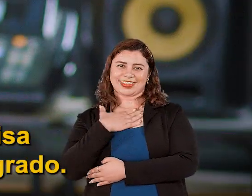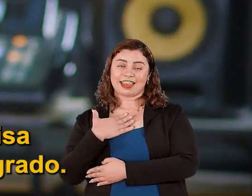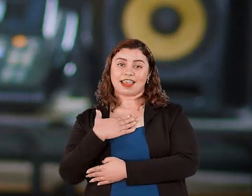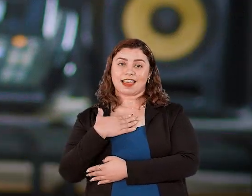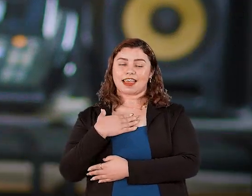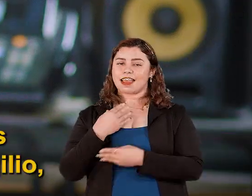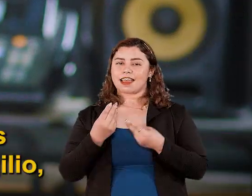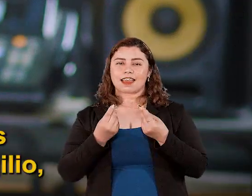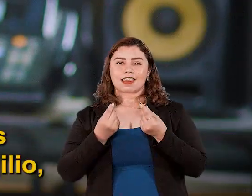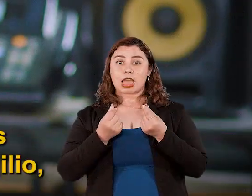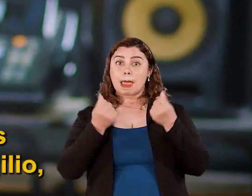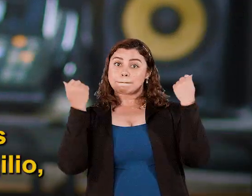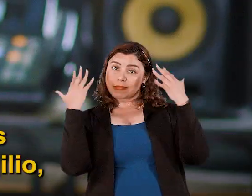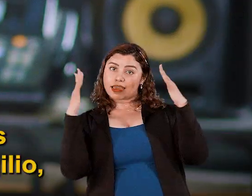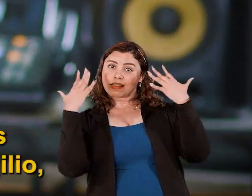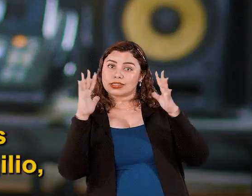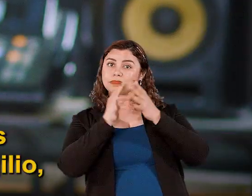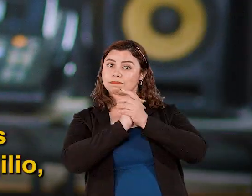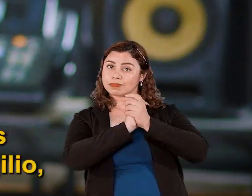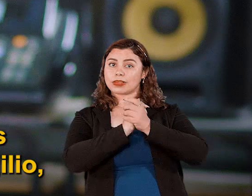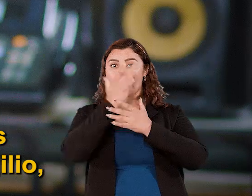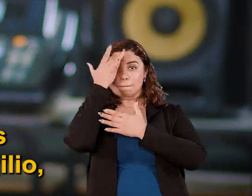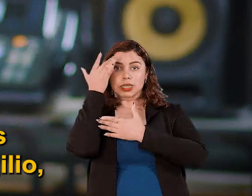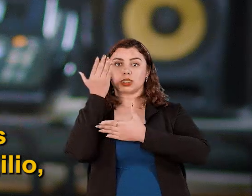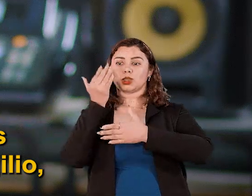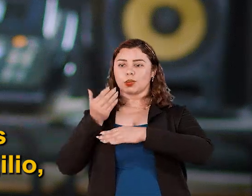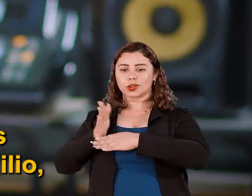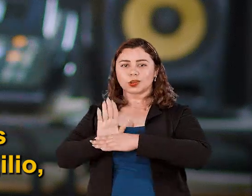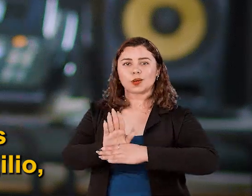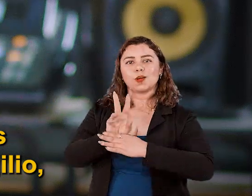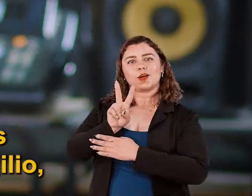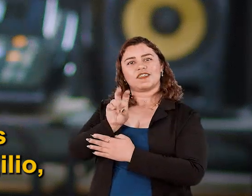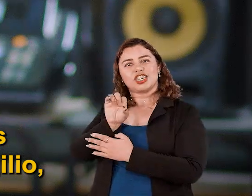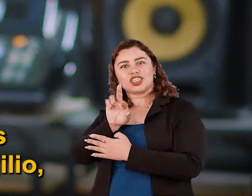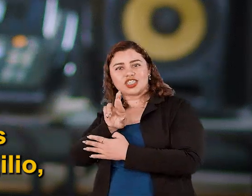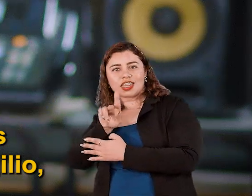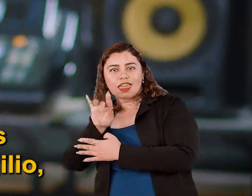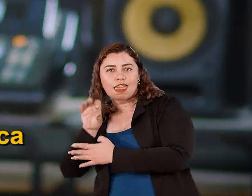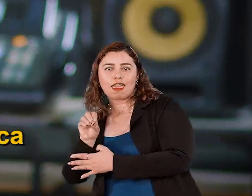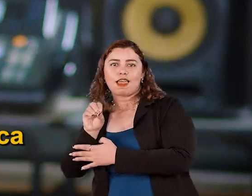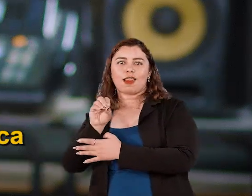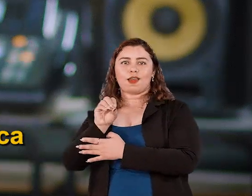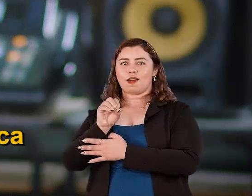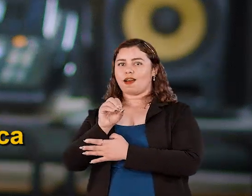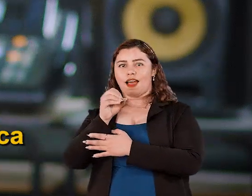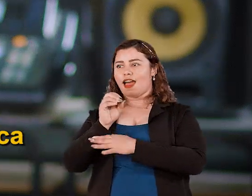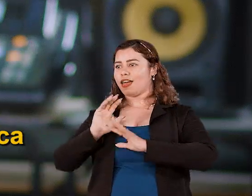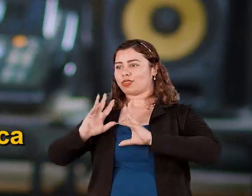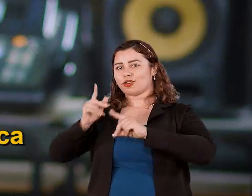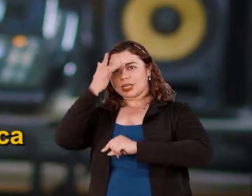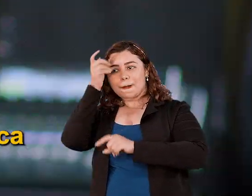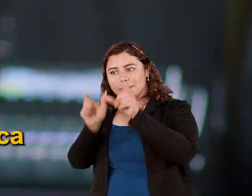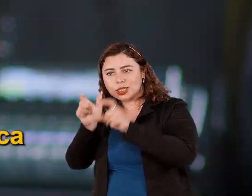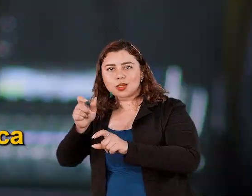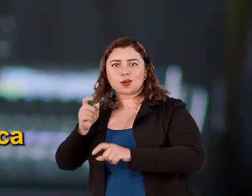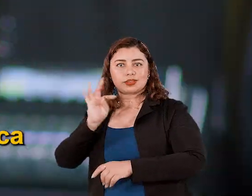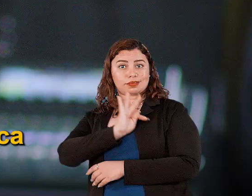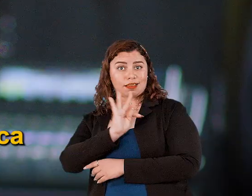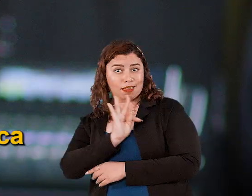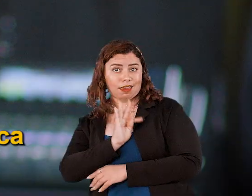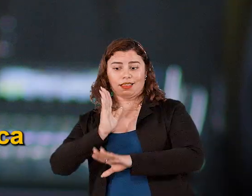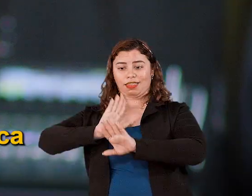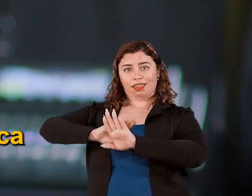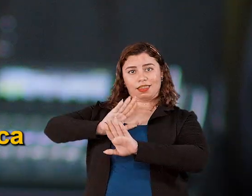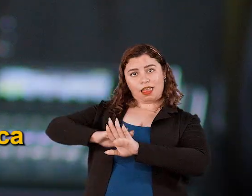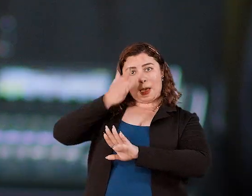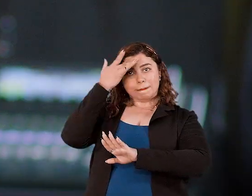bom grado. Tem que parabenizar todos os envolvidos, parabenizar o Virgílio, parabenizar toda a equipe técnica